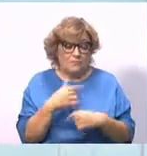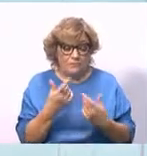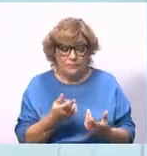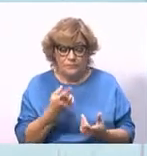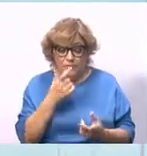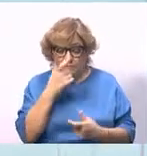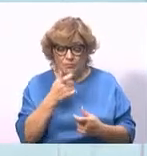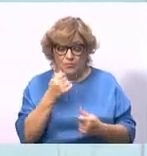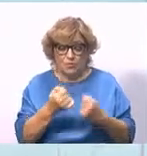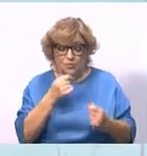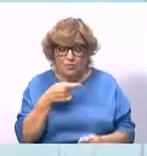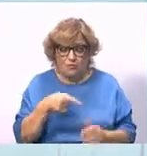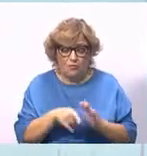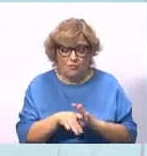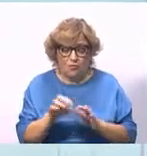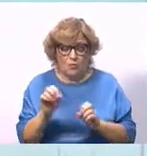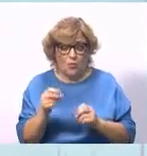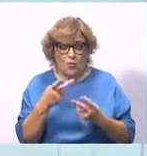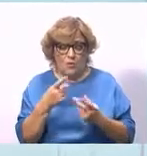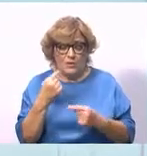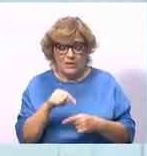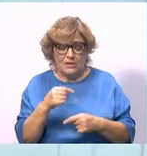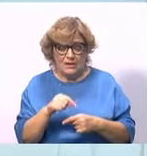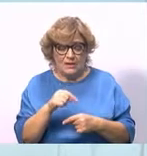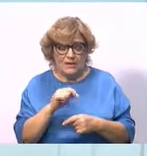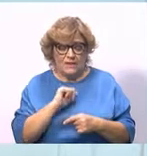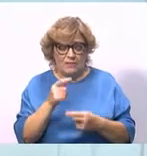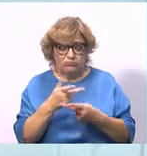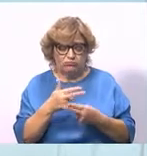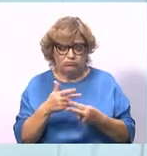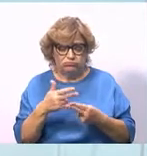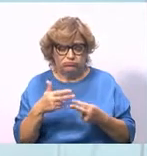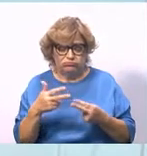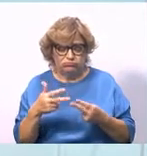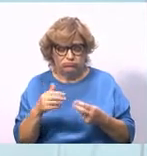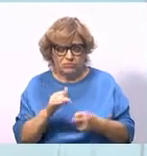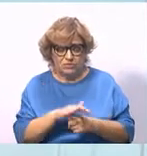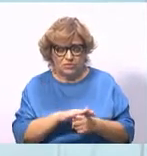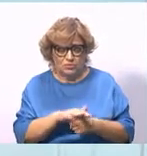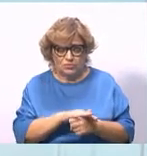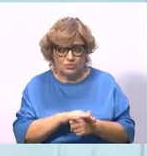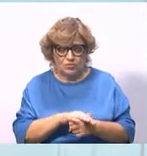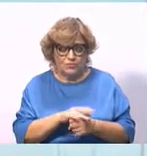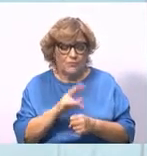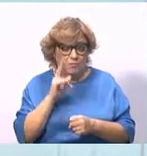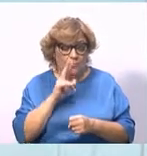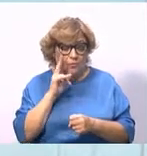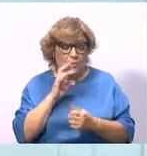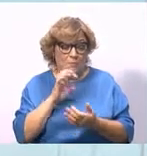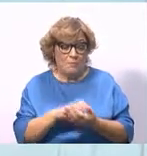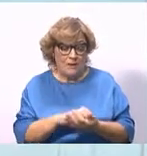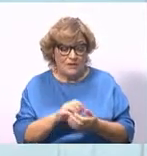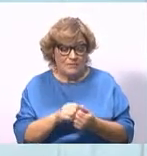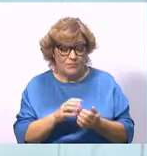uma pessoa de corrida de fundo, de facto, há uma panóplia de situações. Note-se que as marcas